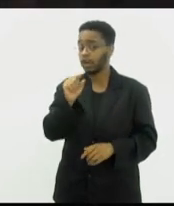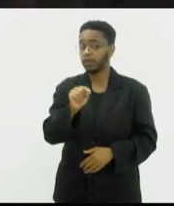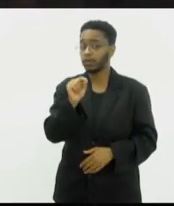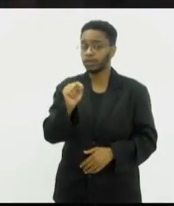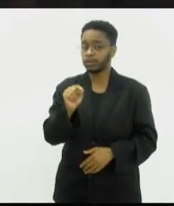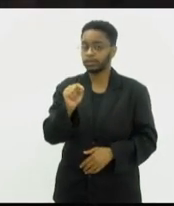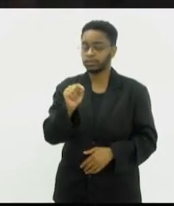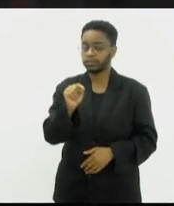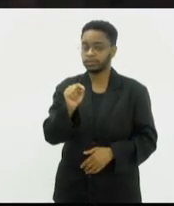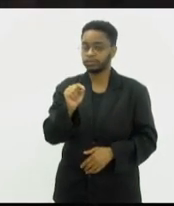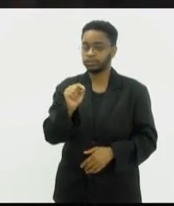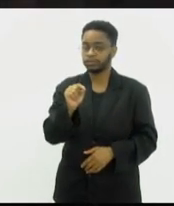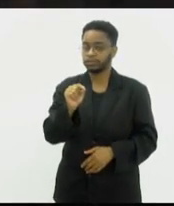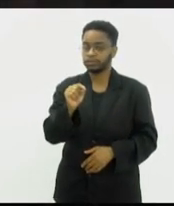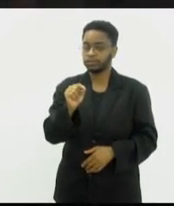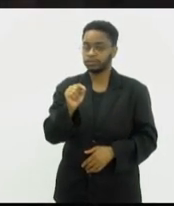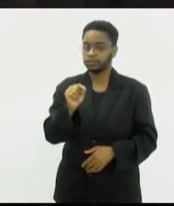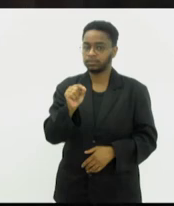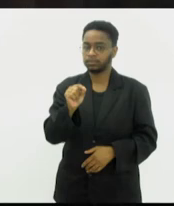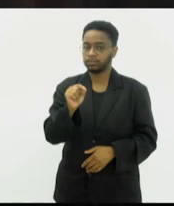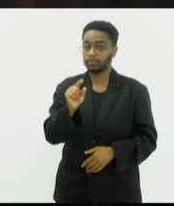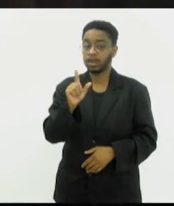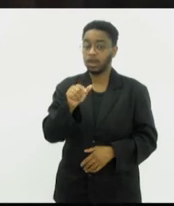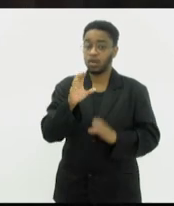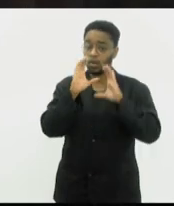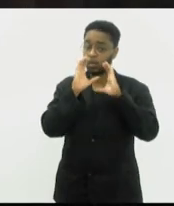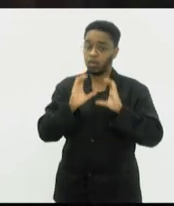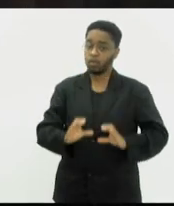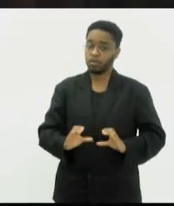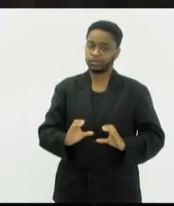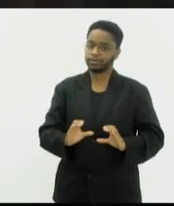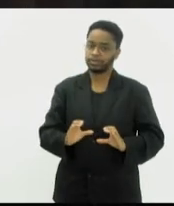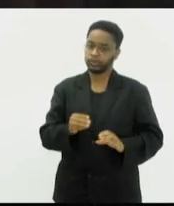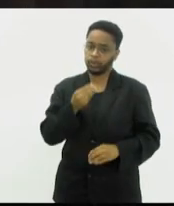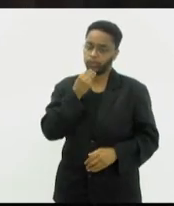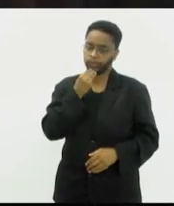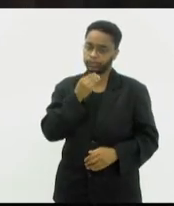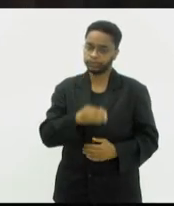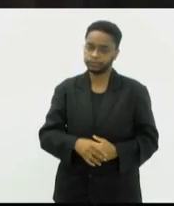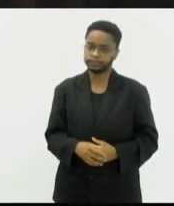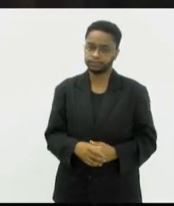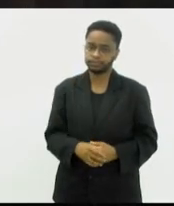é absolutamente comportamental.